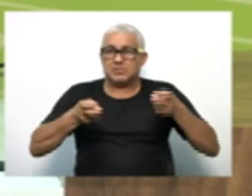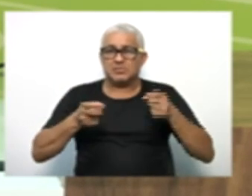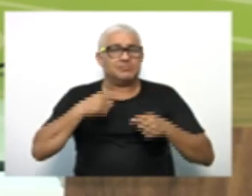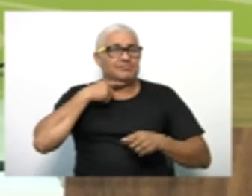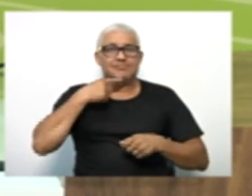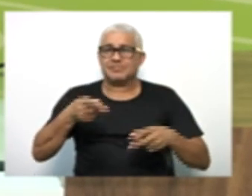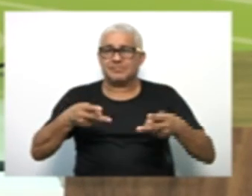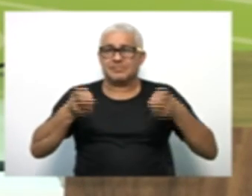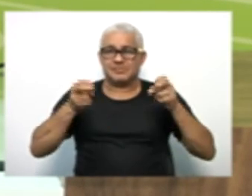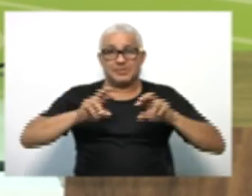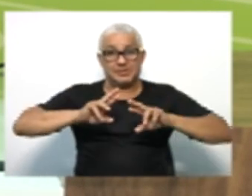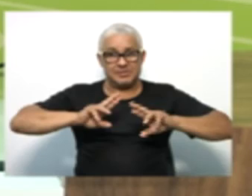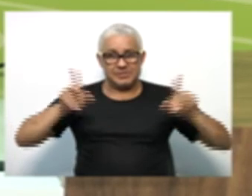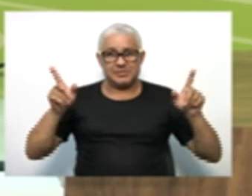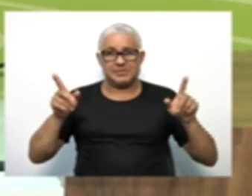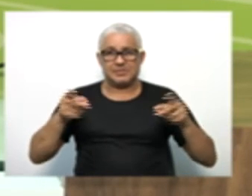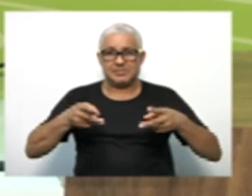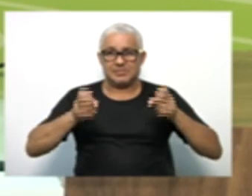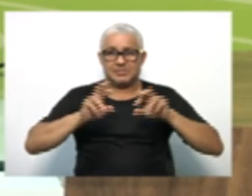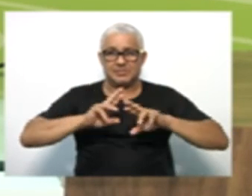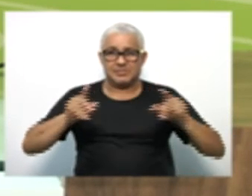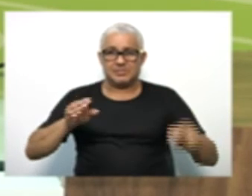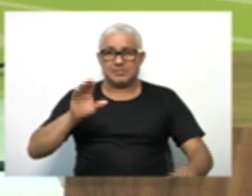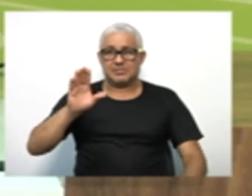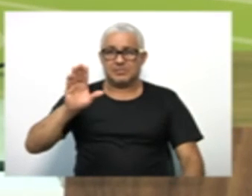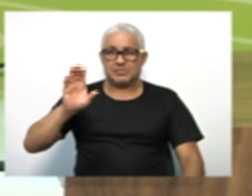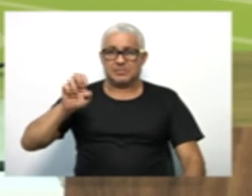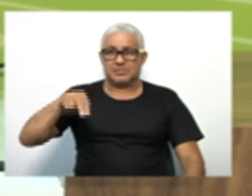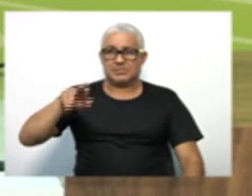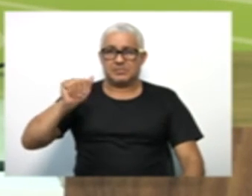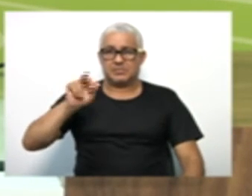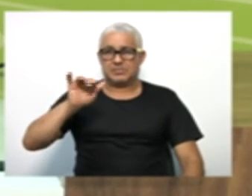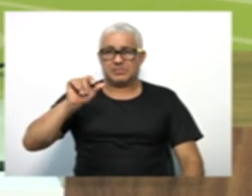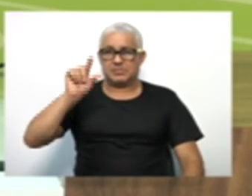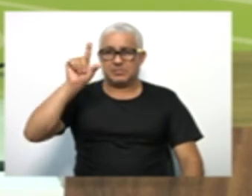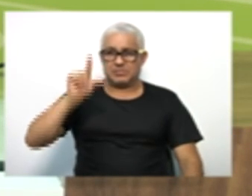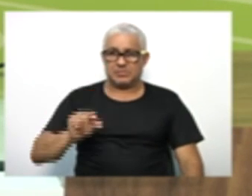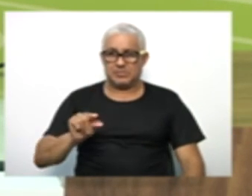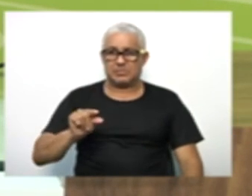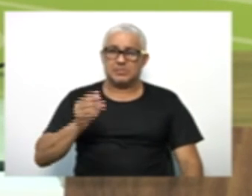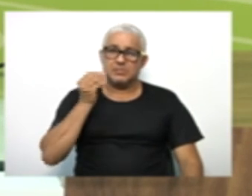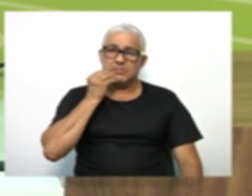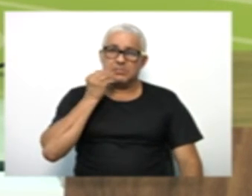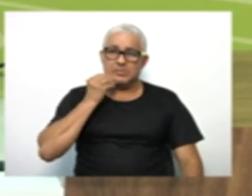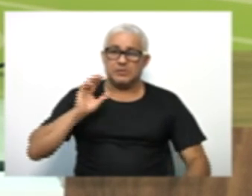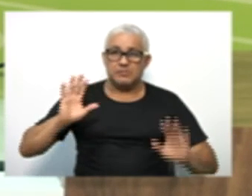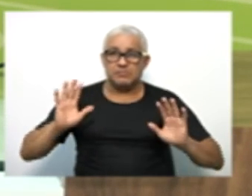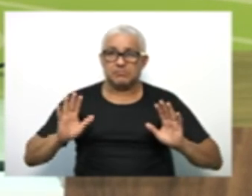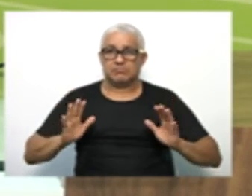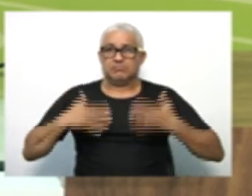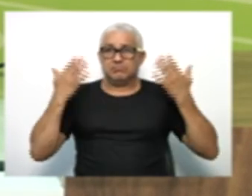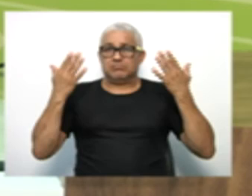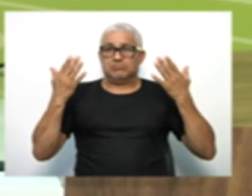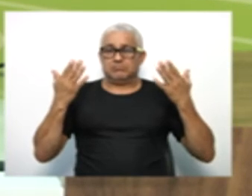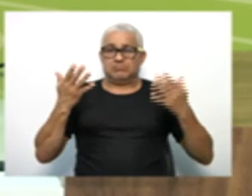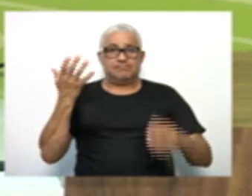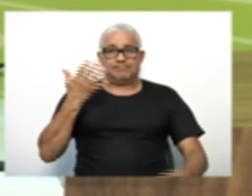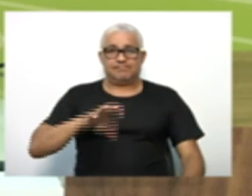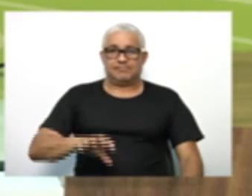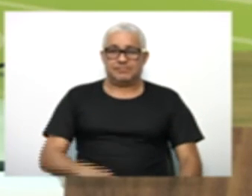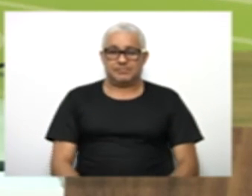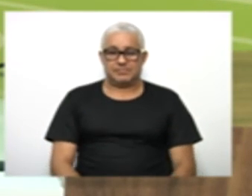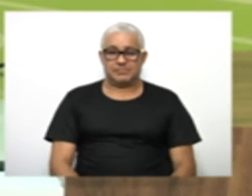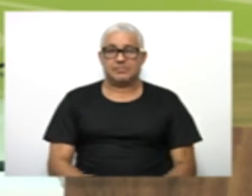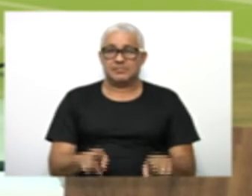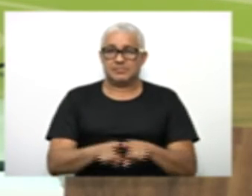de outra forma. Cenários reduzem as chances de surpresas indesejáveis